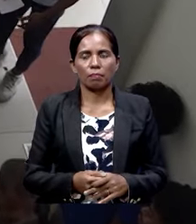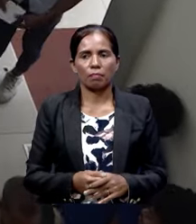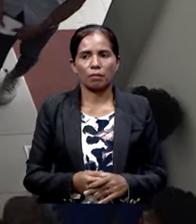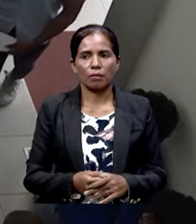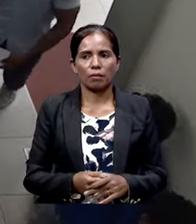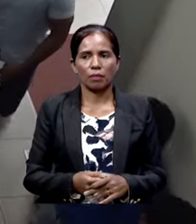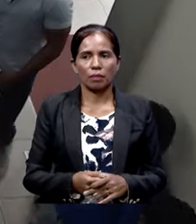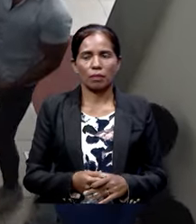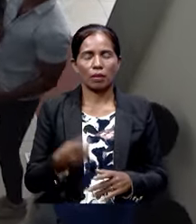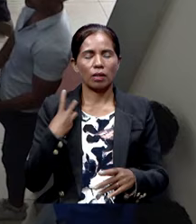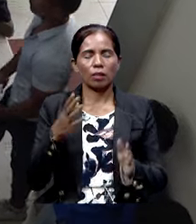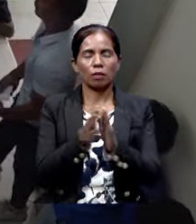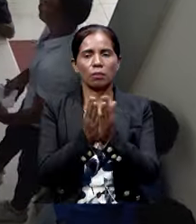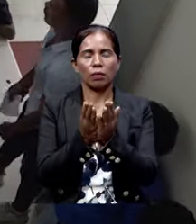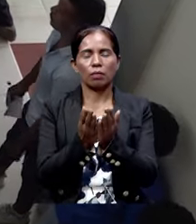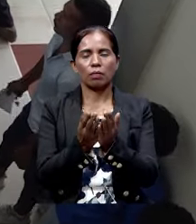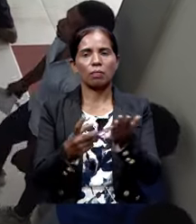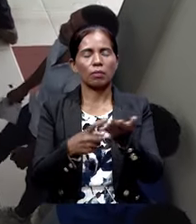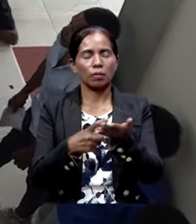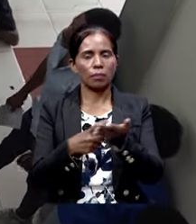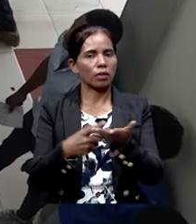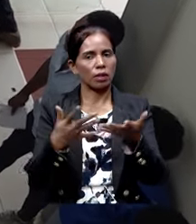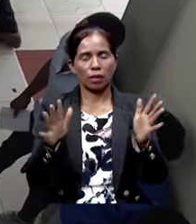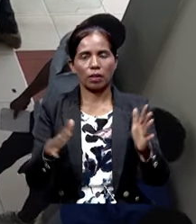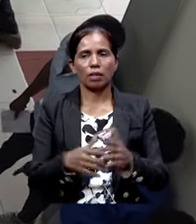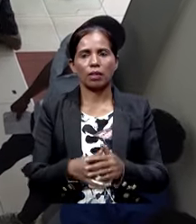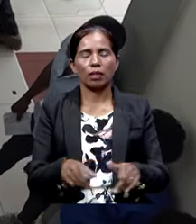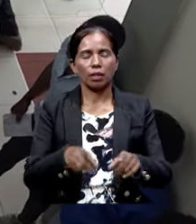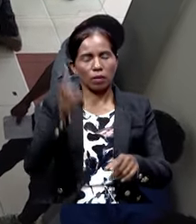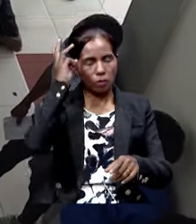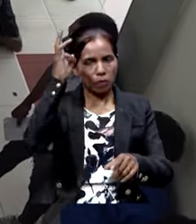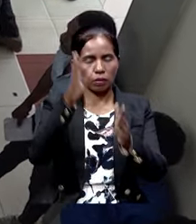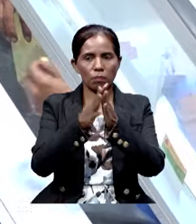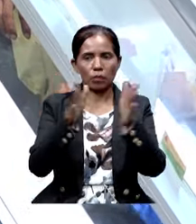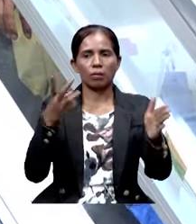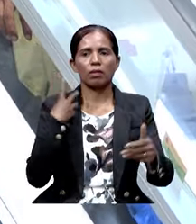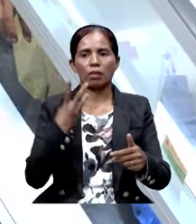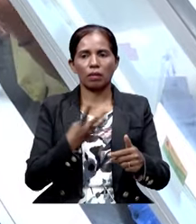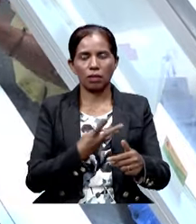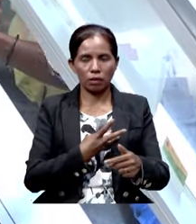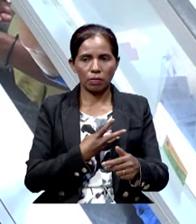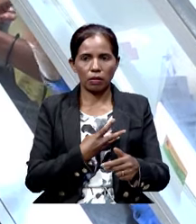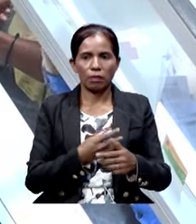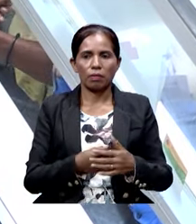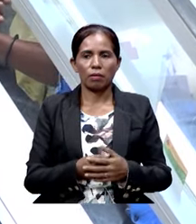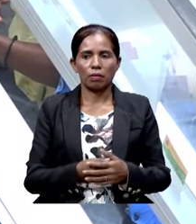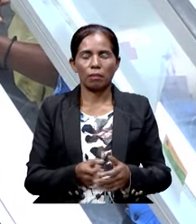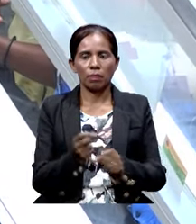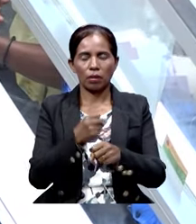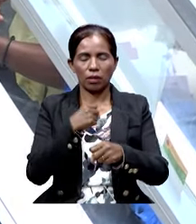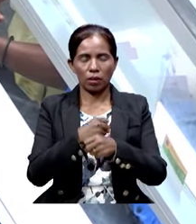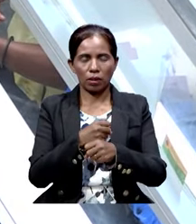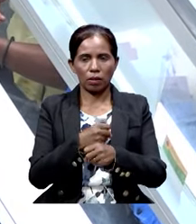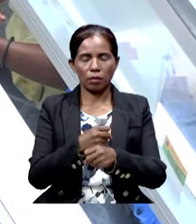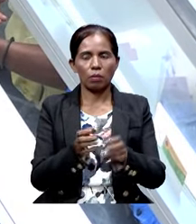tinha a caderneta lá. A neve sai preocupação boa para mim, neve, mas mais ralo renova o